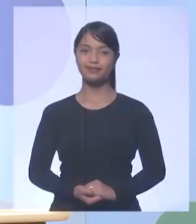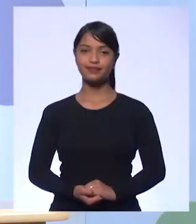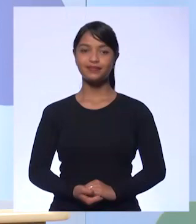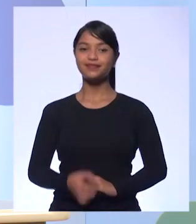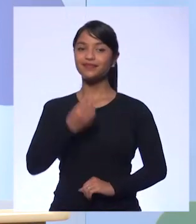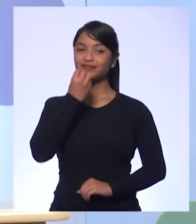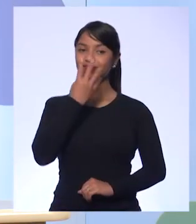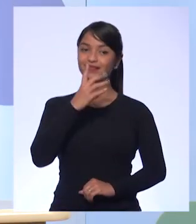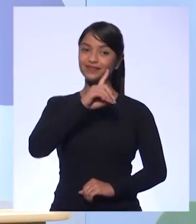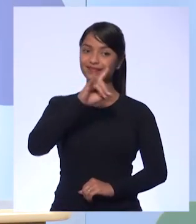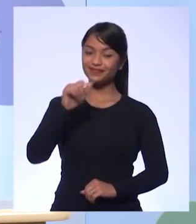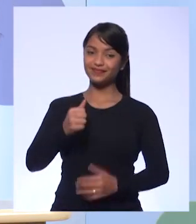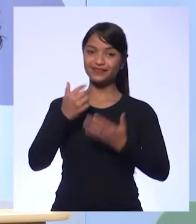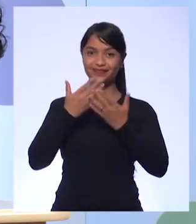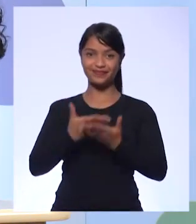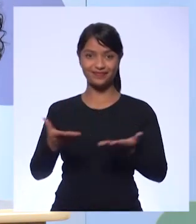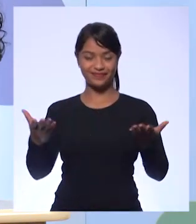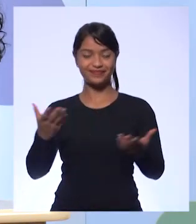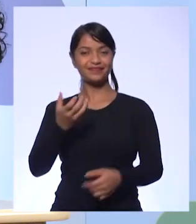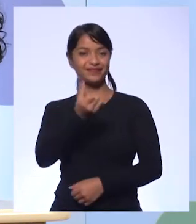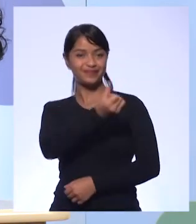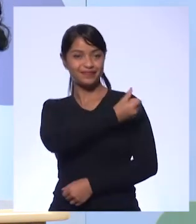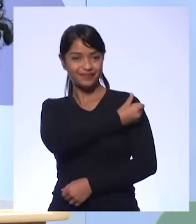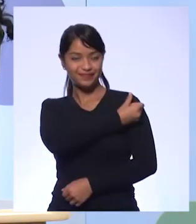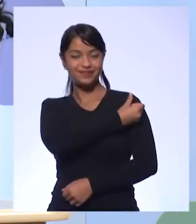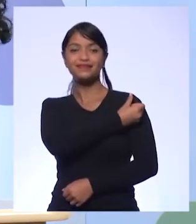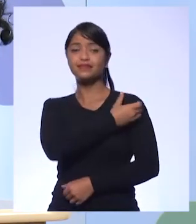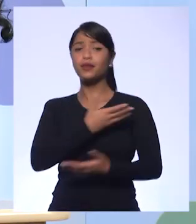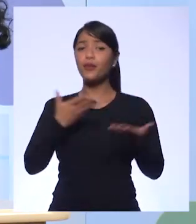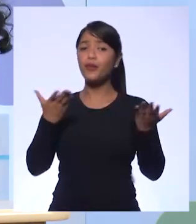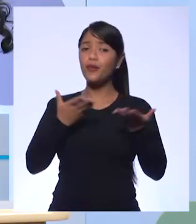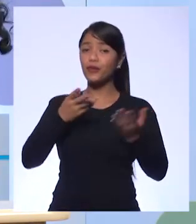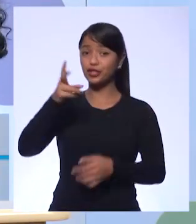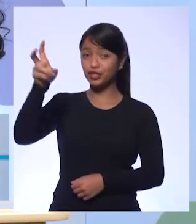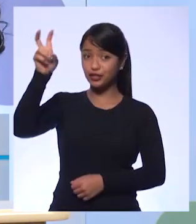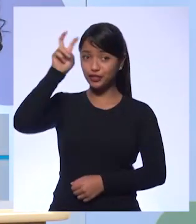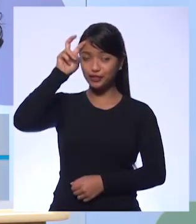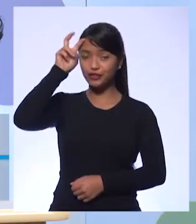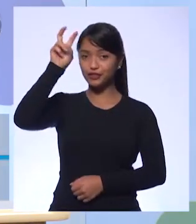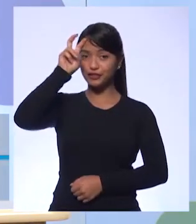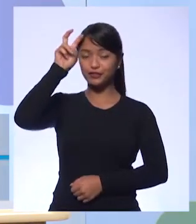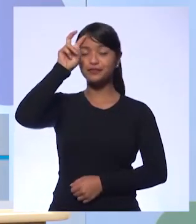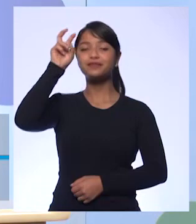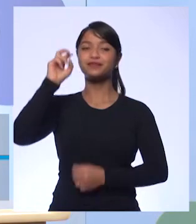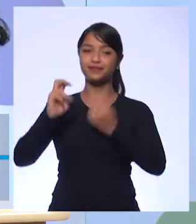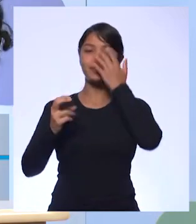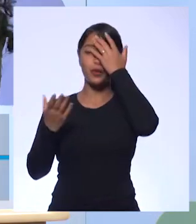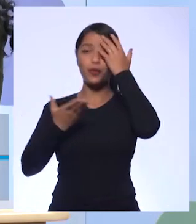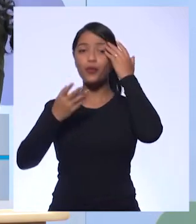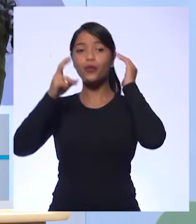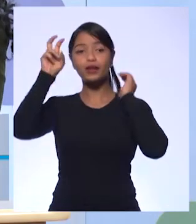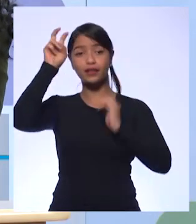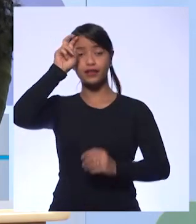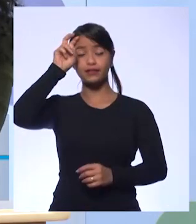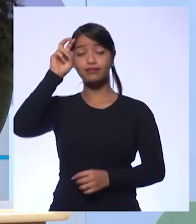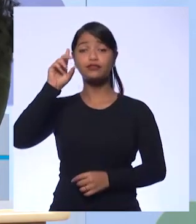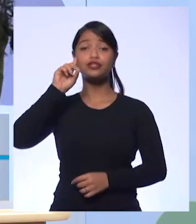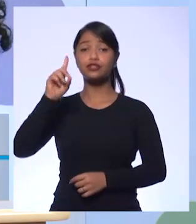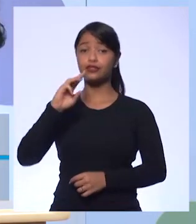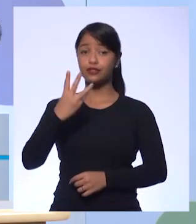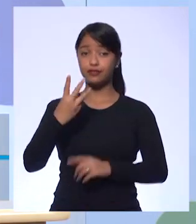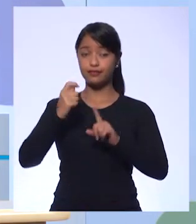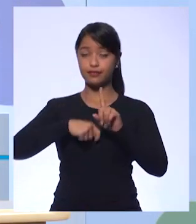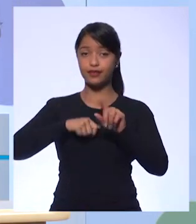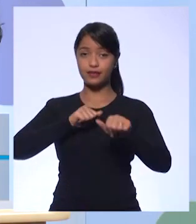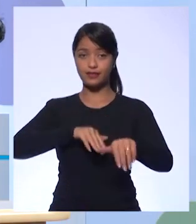Bom dia, bom dia, bom dia, sexto ano. Hoje é quinta-feira. Hoje é quinta-feira, 3 de setembro